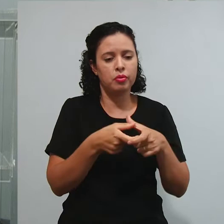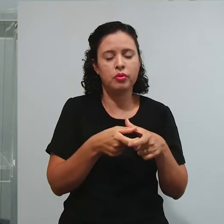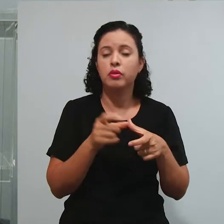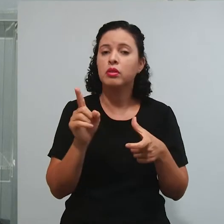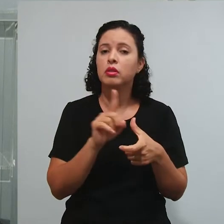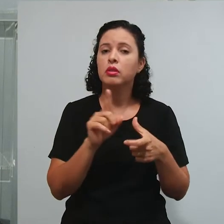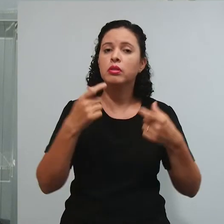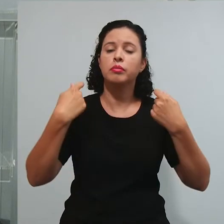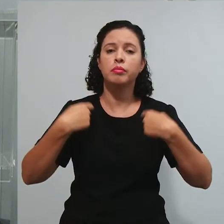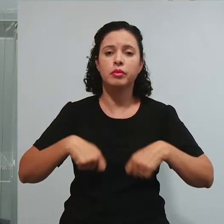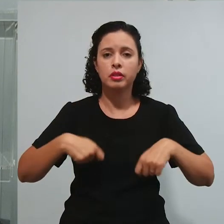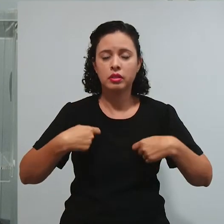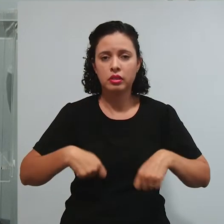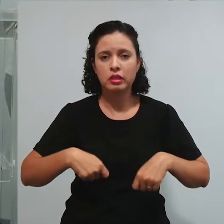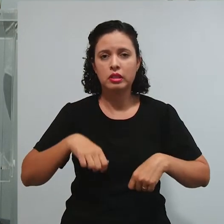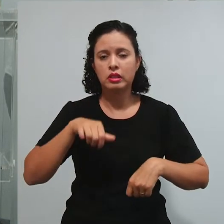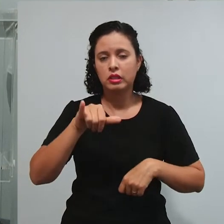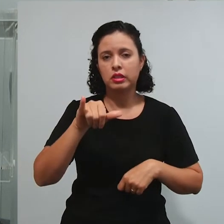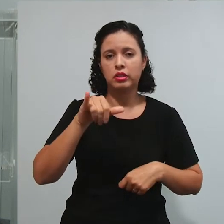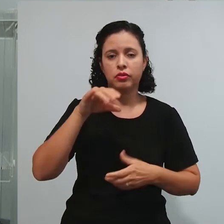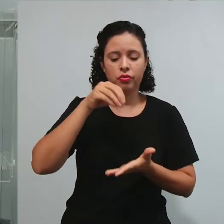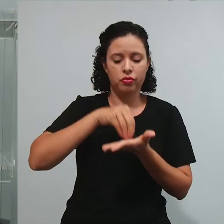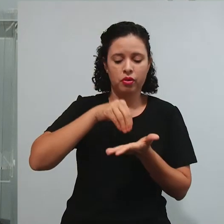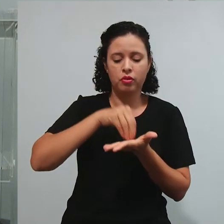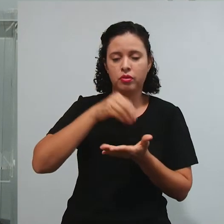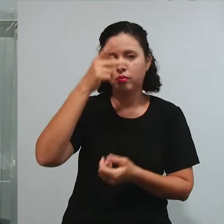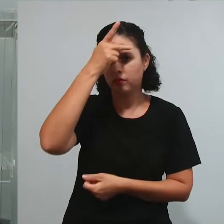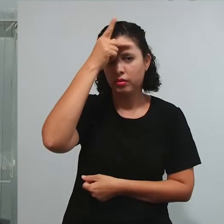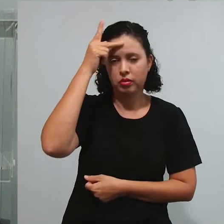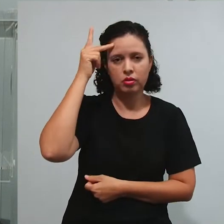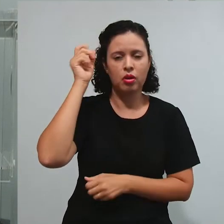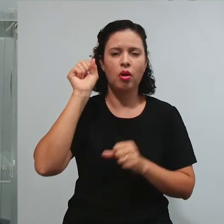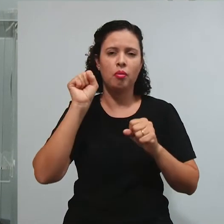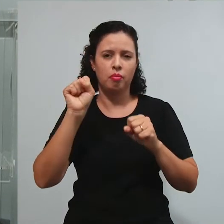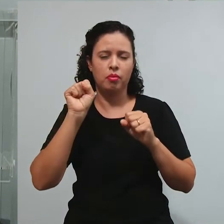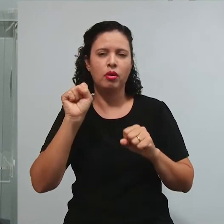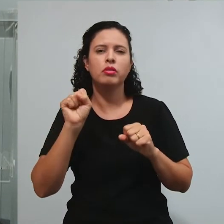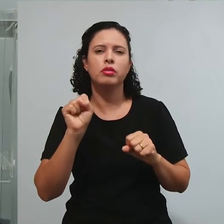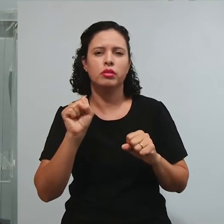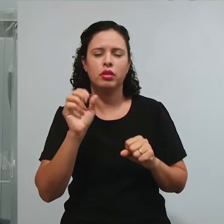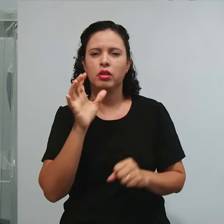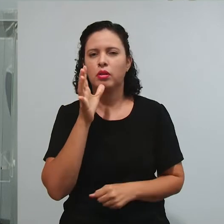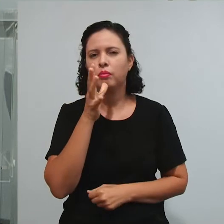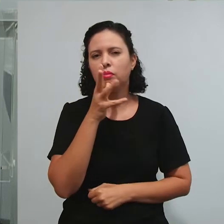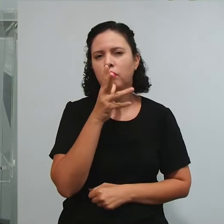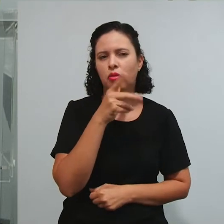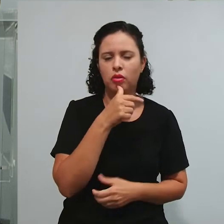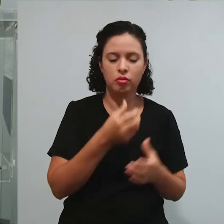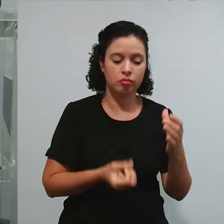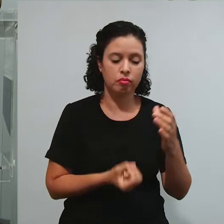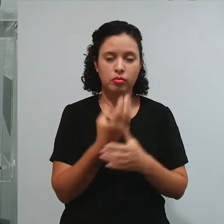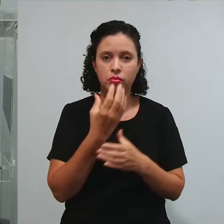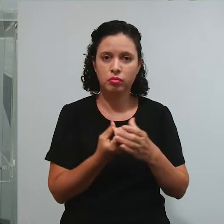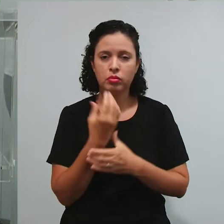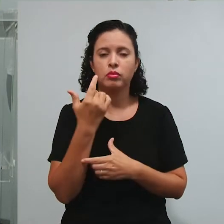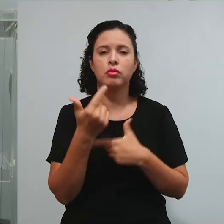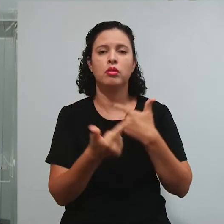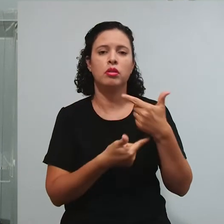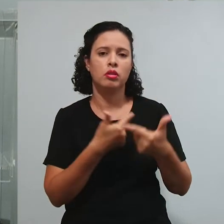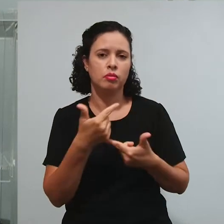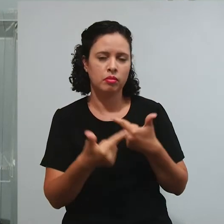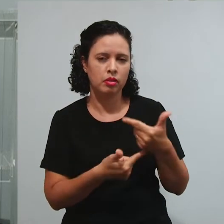Se tiver faltando gente, pode causar morosidade, né? Demora na produção do